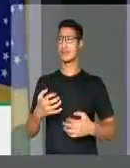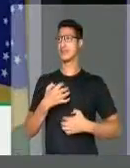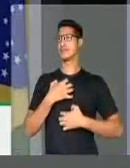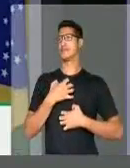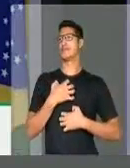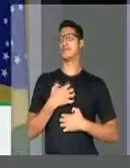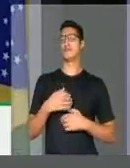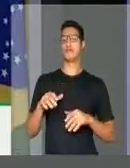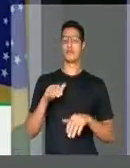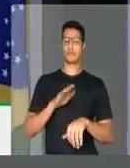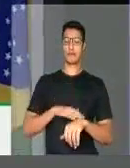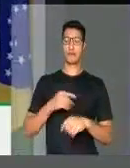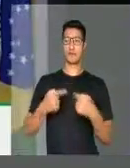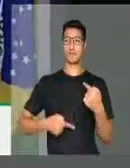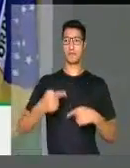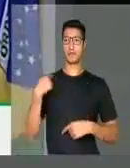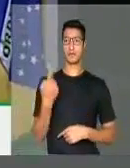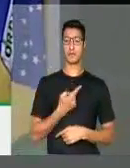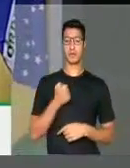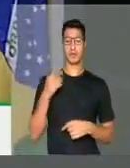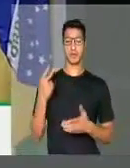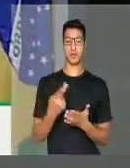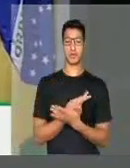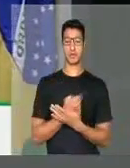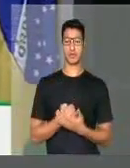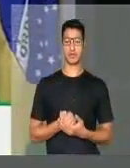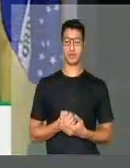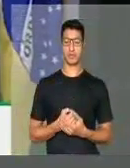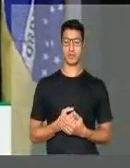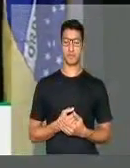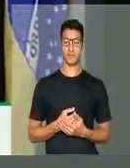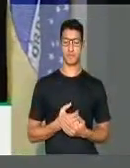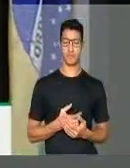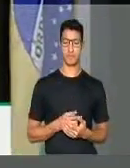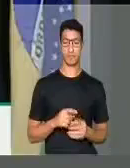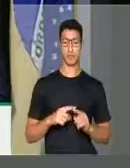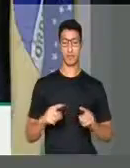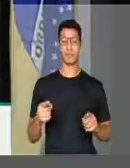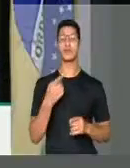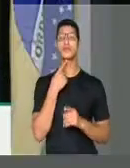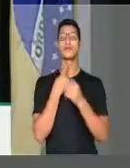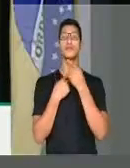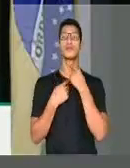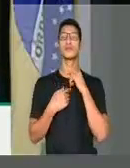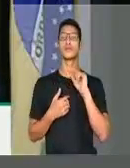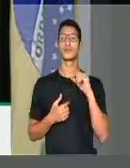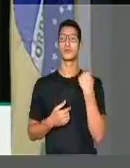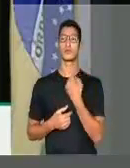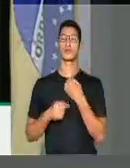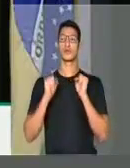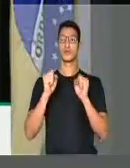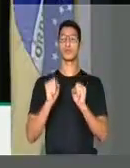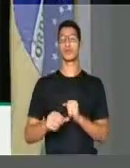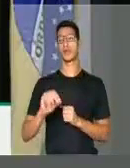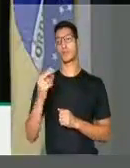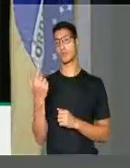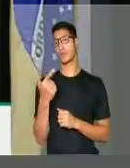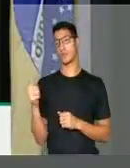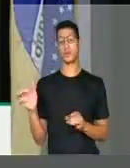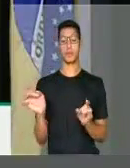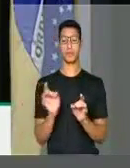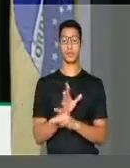apreensão muito grande diante do momento político que nós estamos atravessando, na expectativa do que nós podemos ou